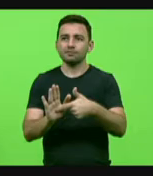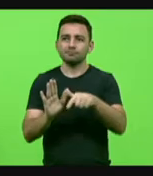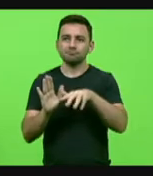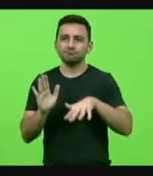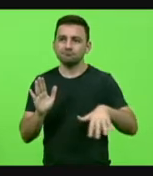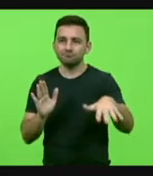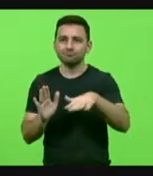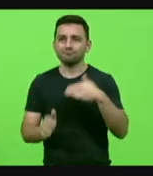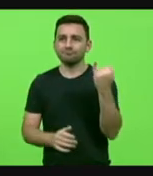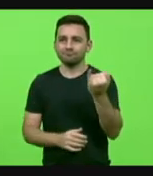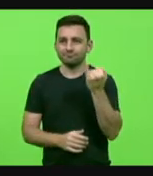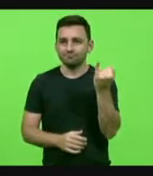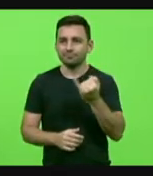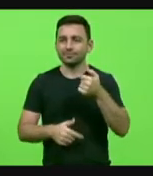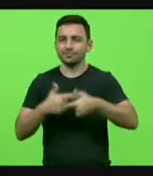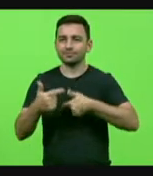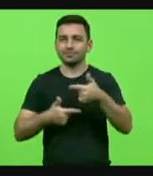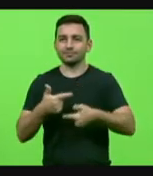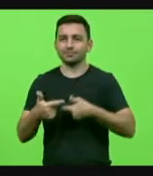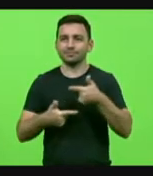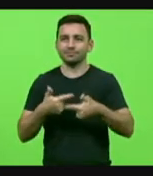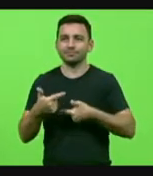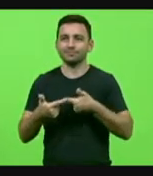da atividade. Eu que